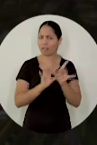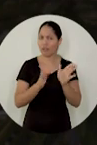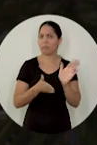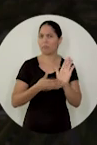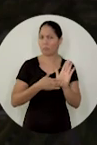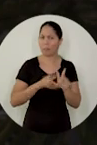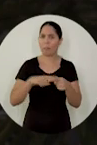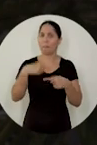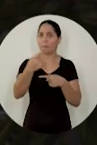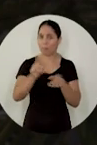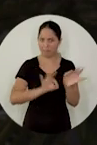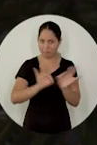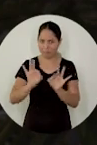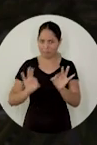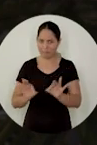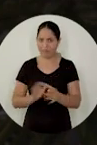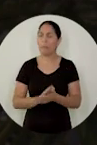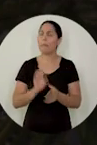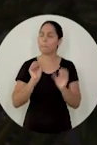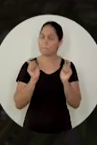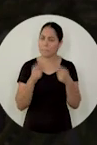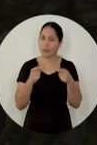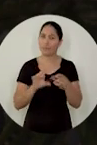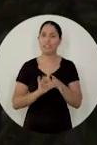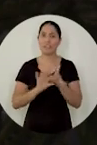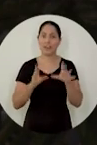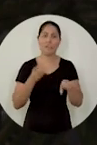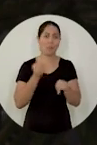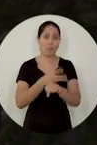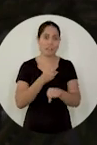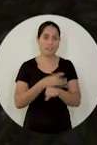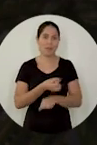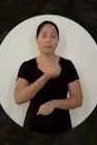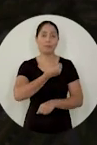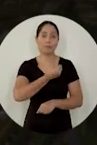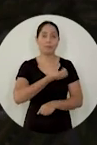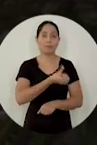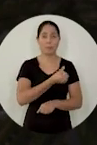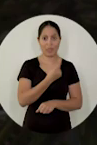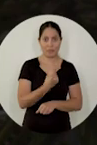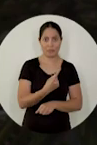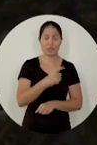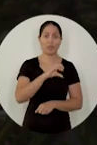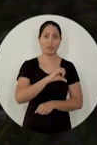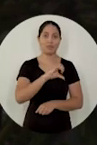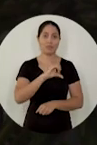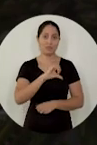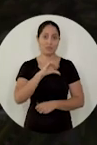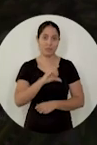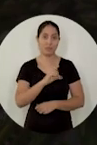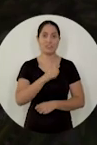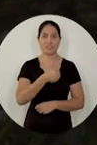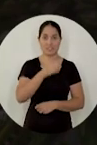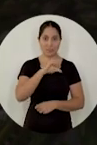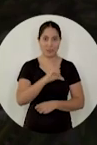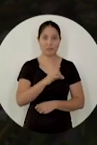pauta para o próximo OAB Entrevista? Manda pra gente pelo WhatsApp. O telefone é DDD 61